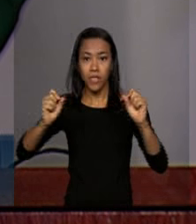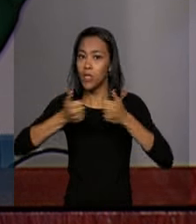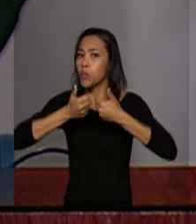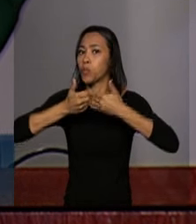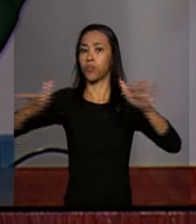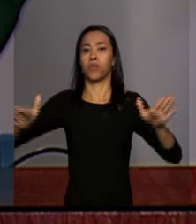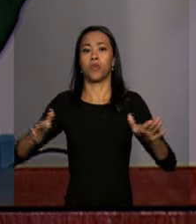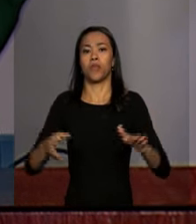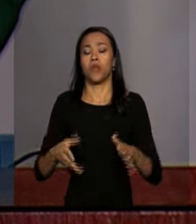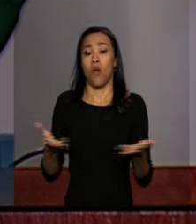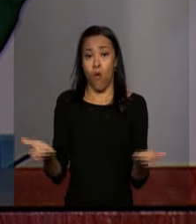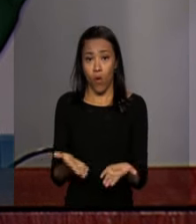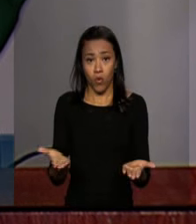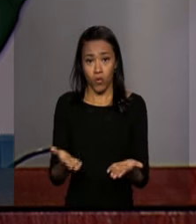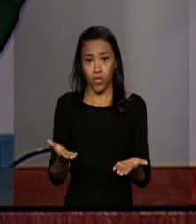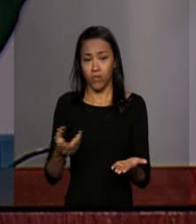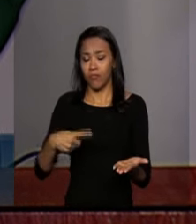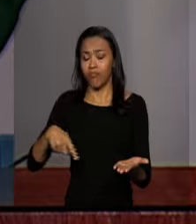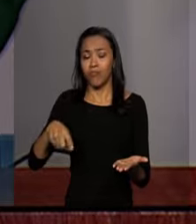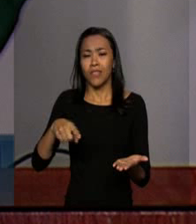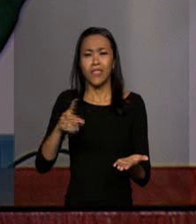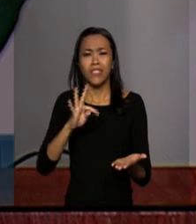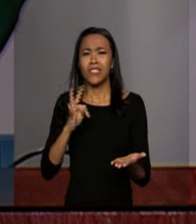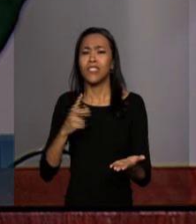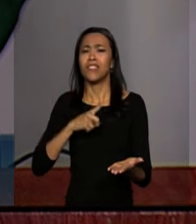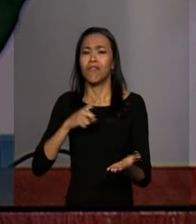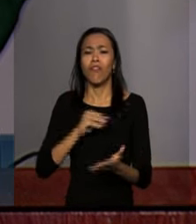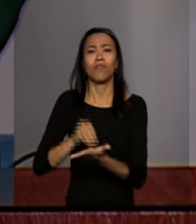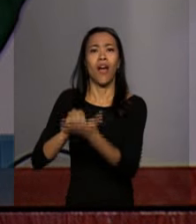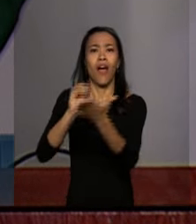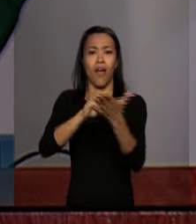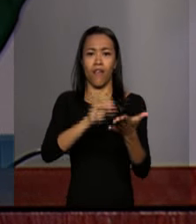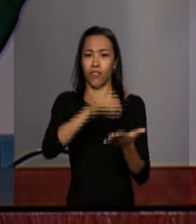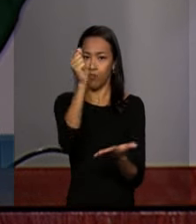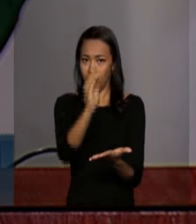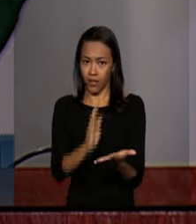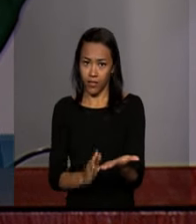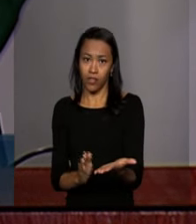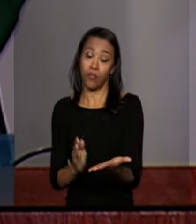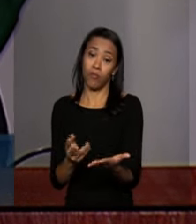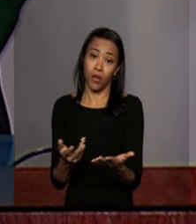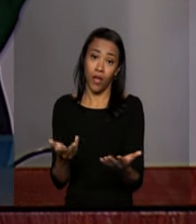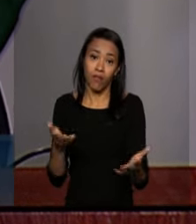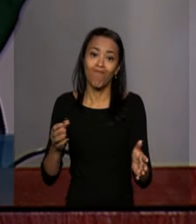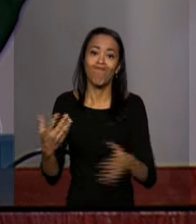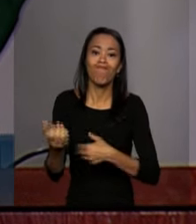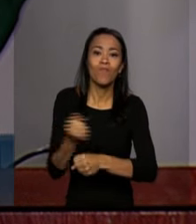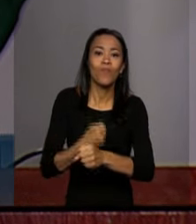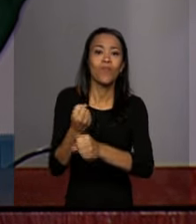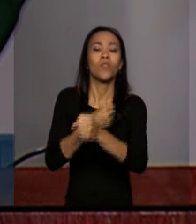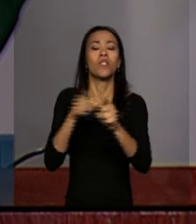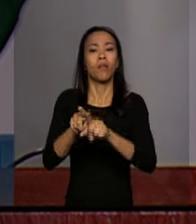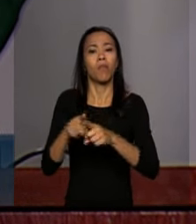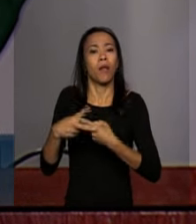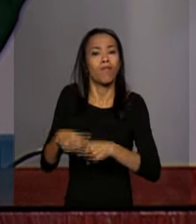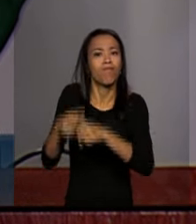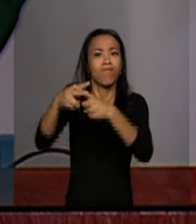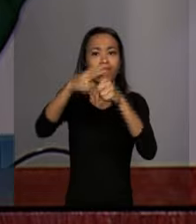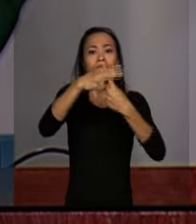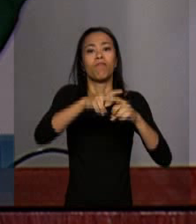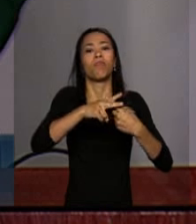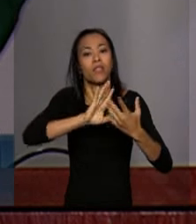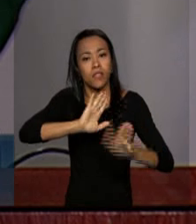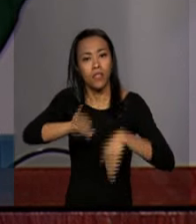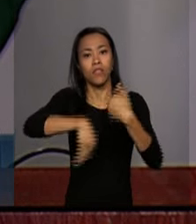havia nascido. Havia todo um Brasil para construir, ou já para consertar, para se desenvolver e para